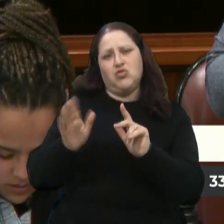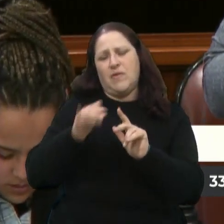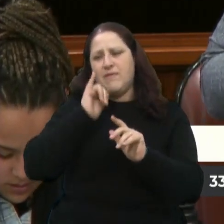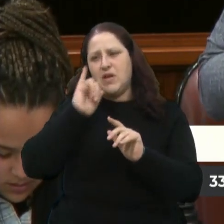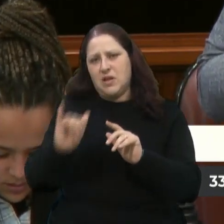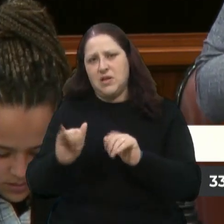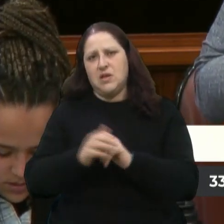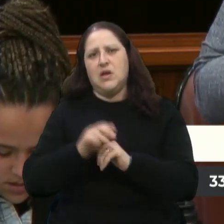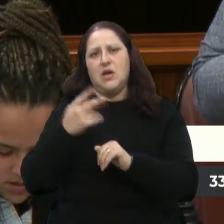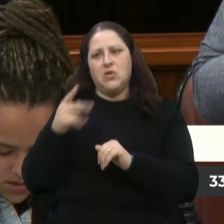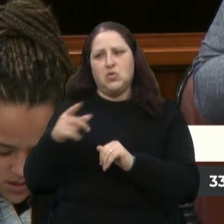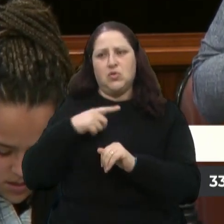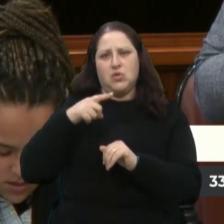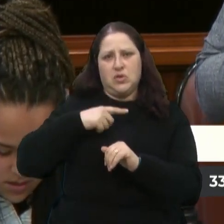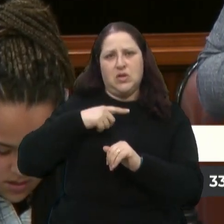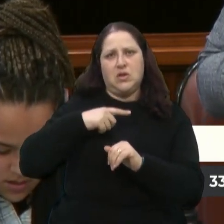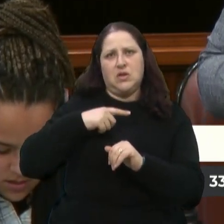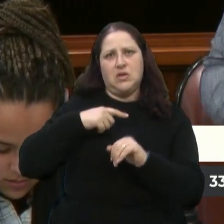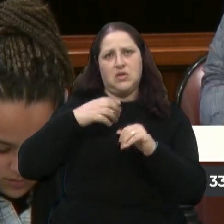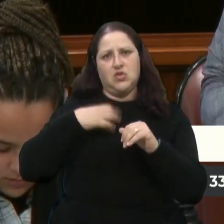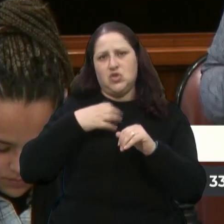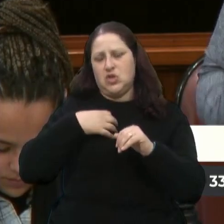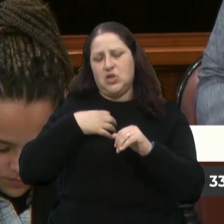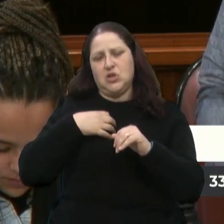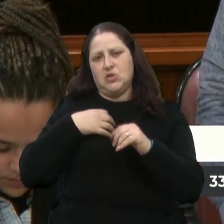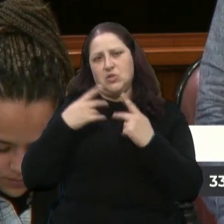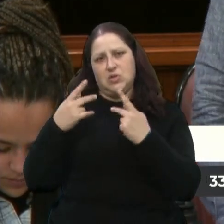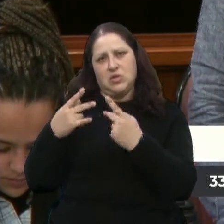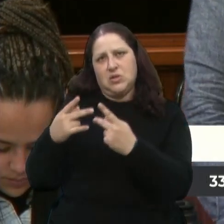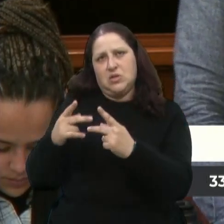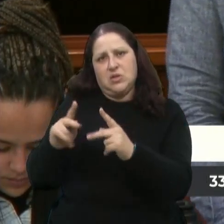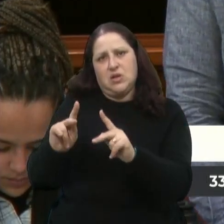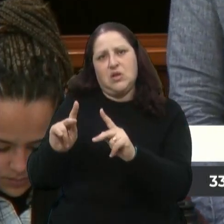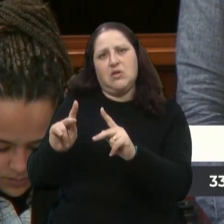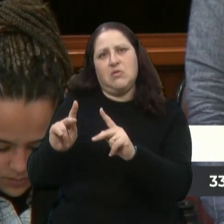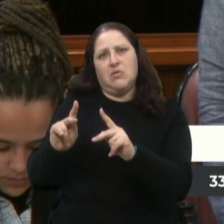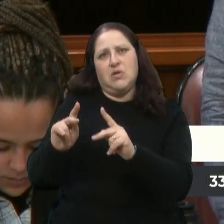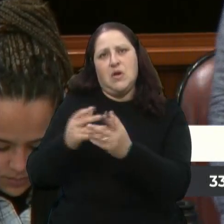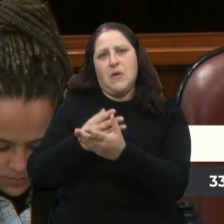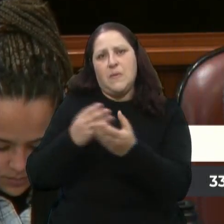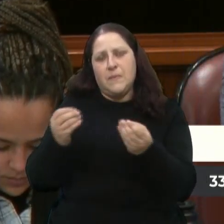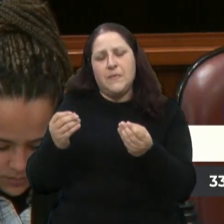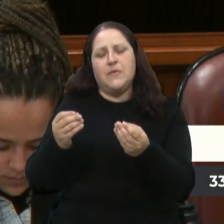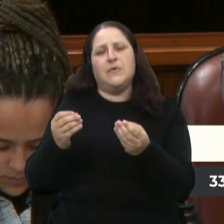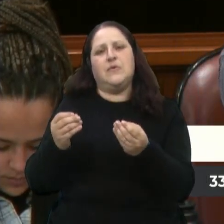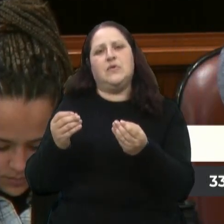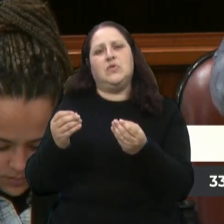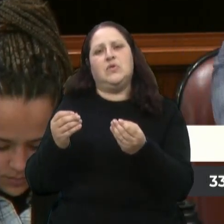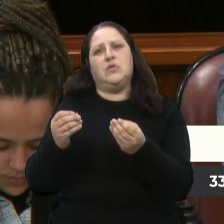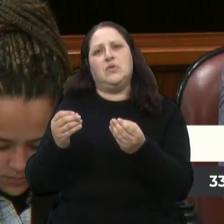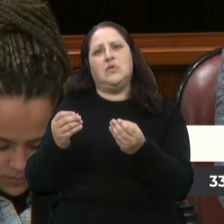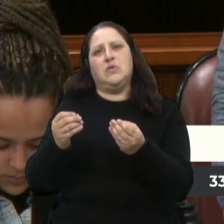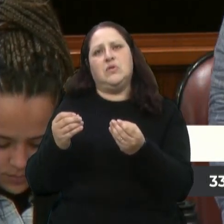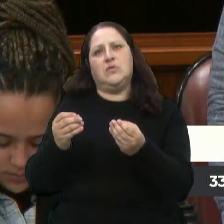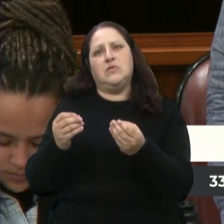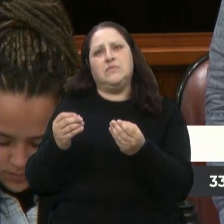senhor teve uma postura... o senhor teve uma postura que foi muito...